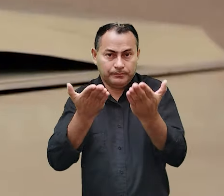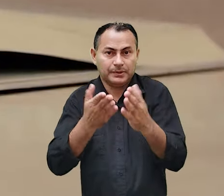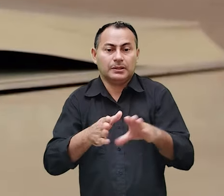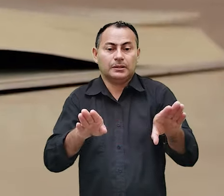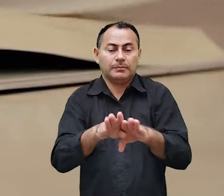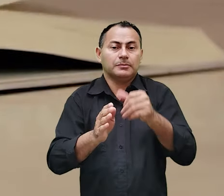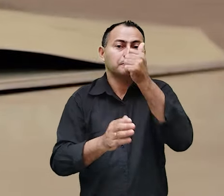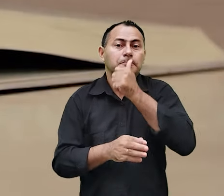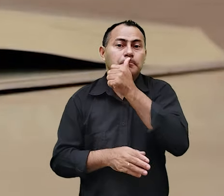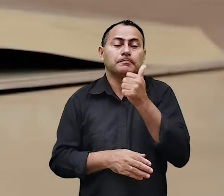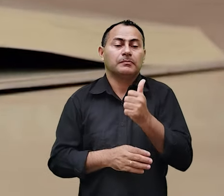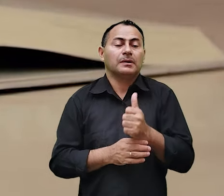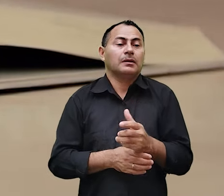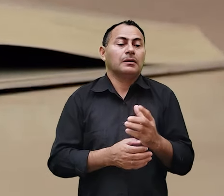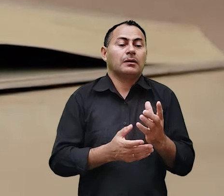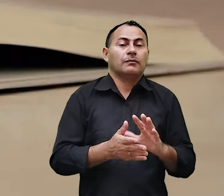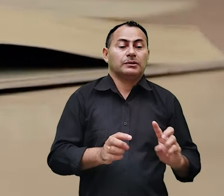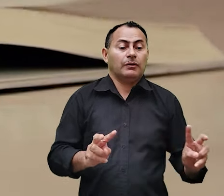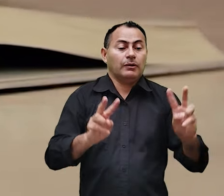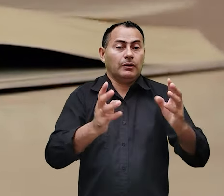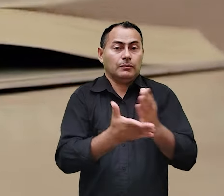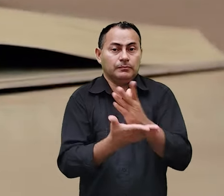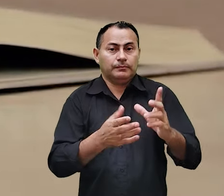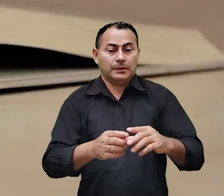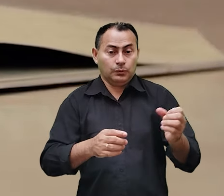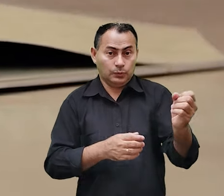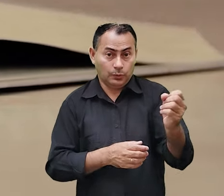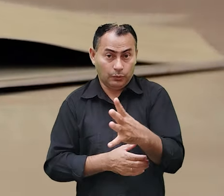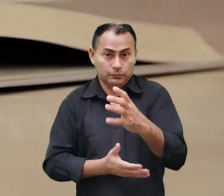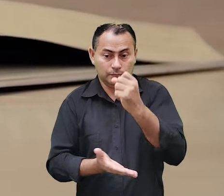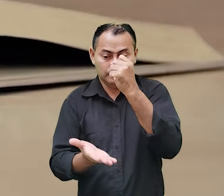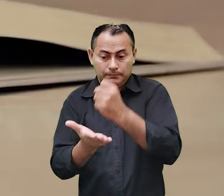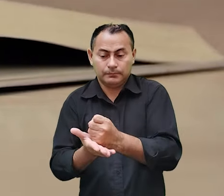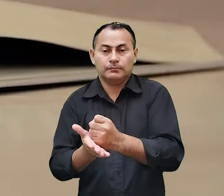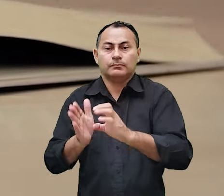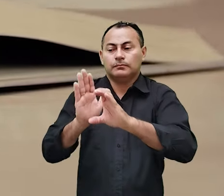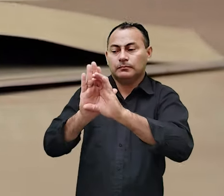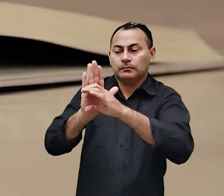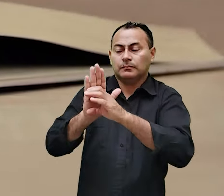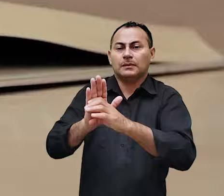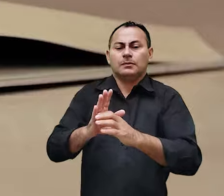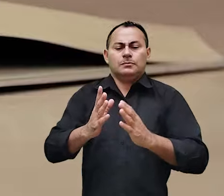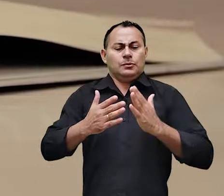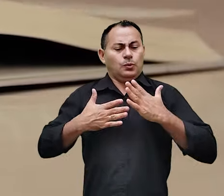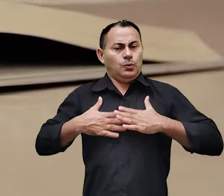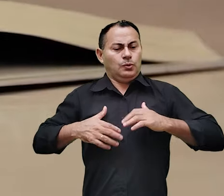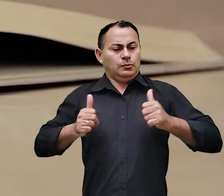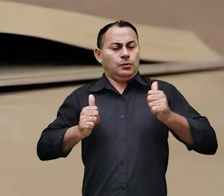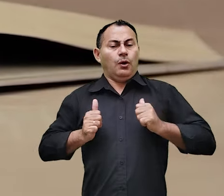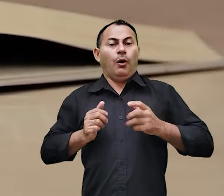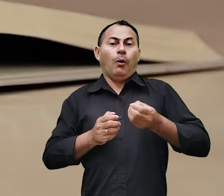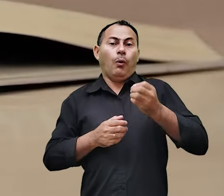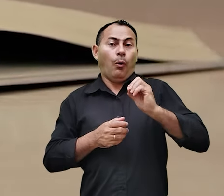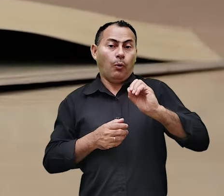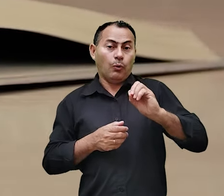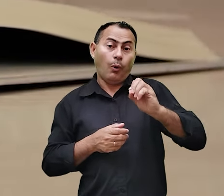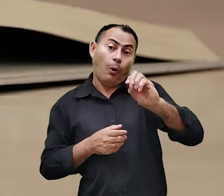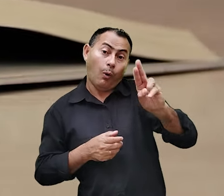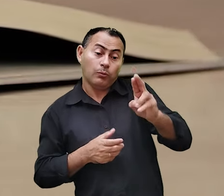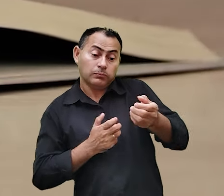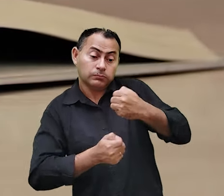das ofertas e sobre os sacrifícios que custassem alguma coisa. Mas o Novo Testamento traz o conceito de mordomia ou